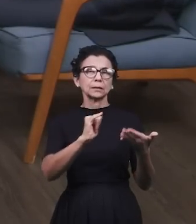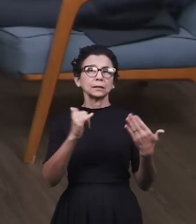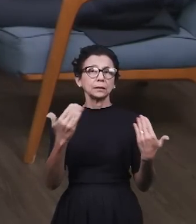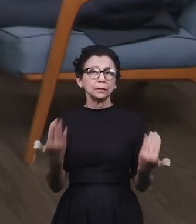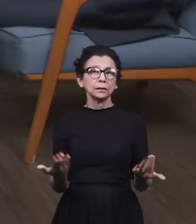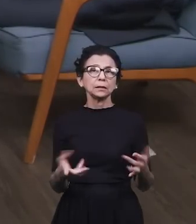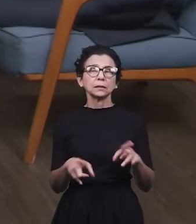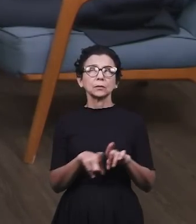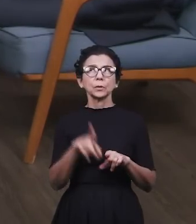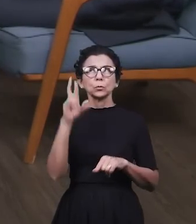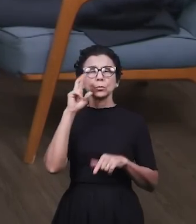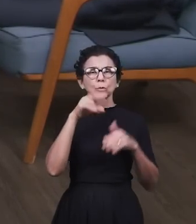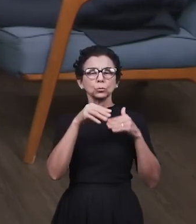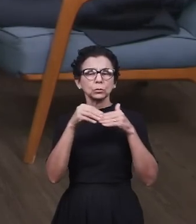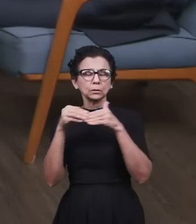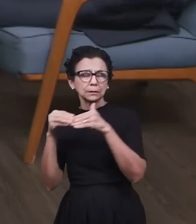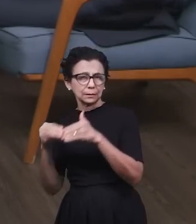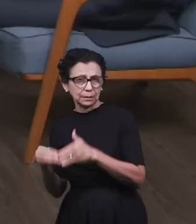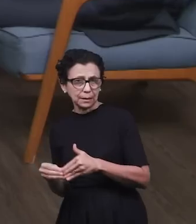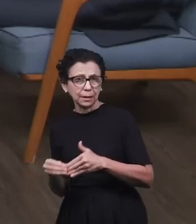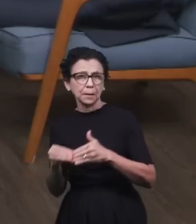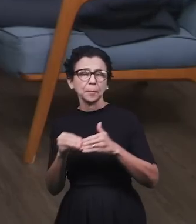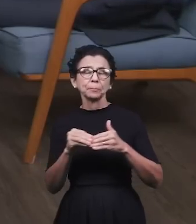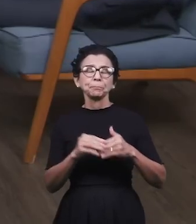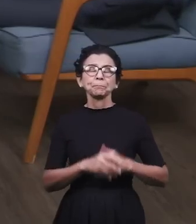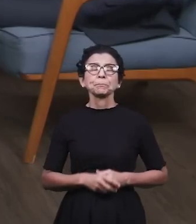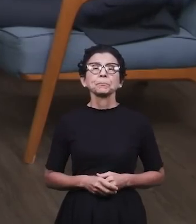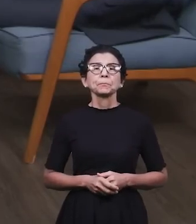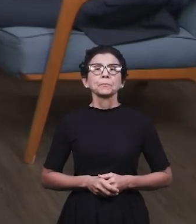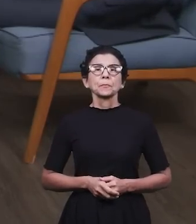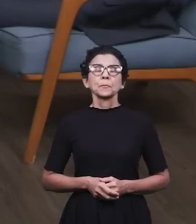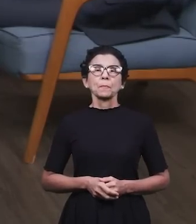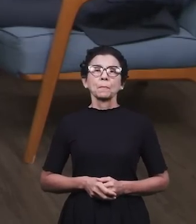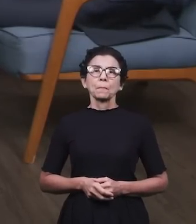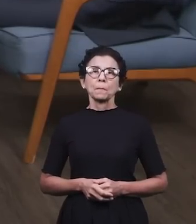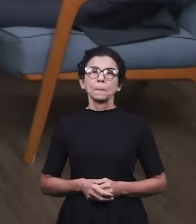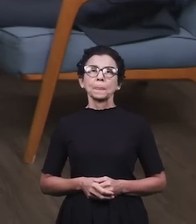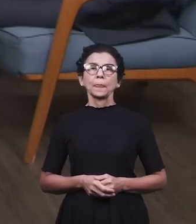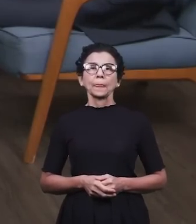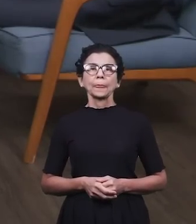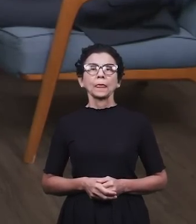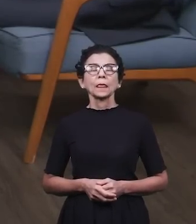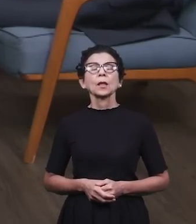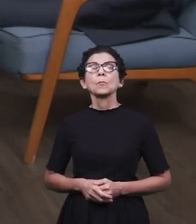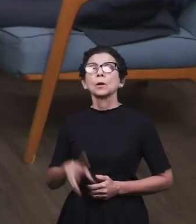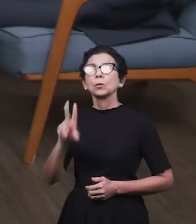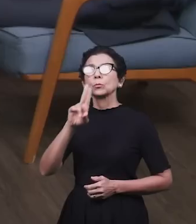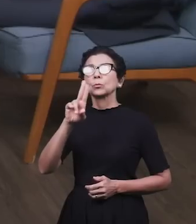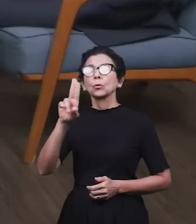que, através de uma vida nossa que testemunhe dele, ele